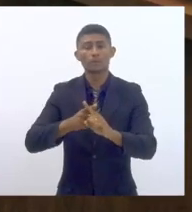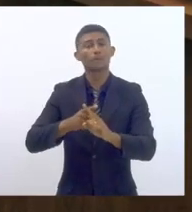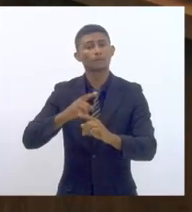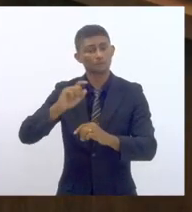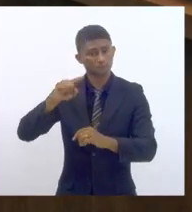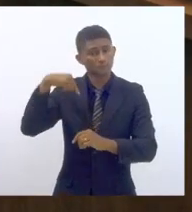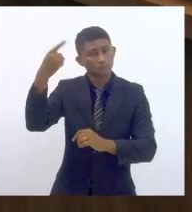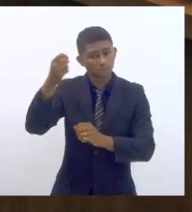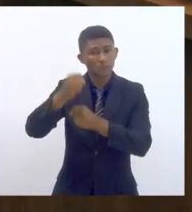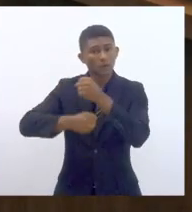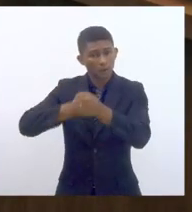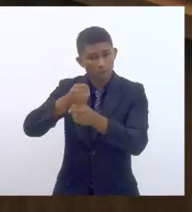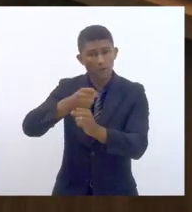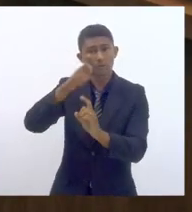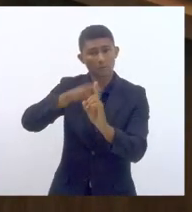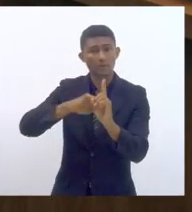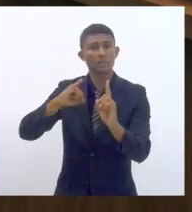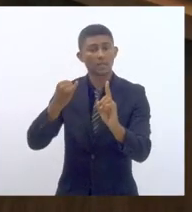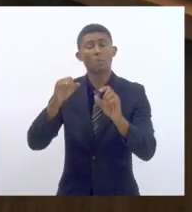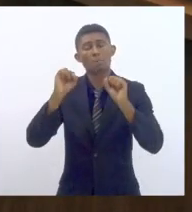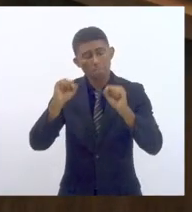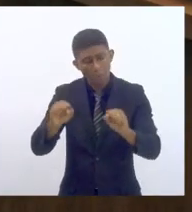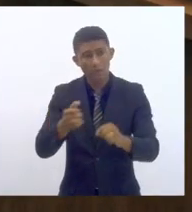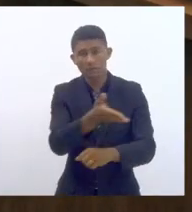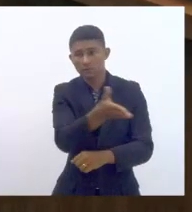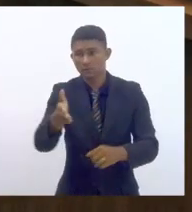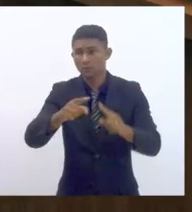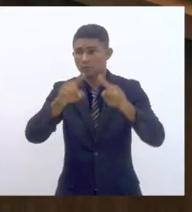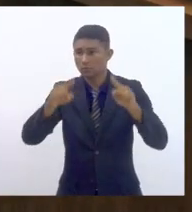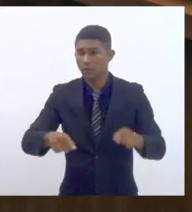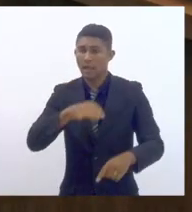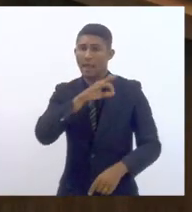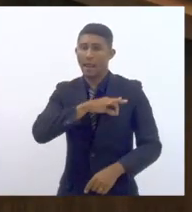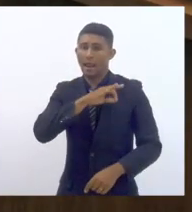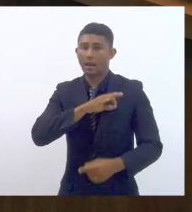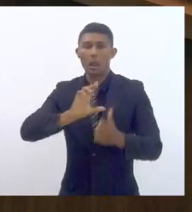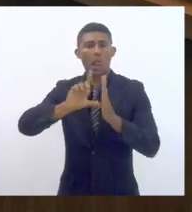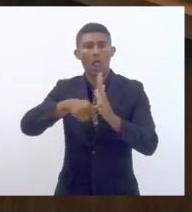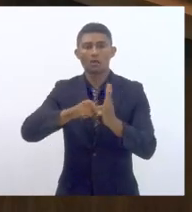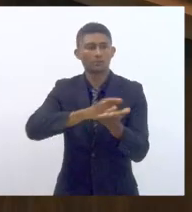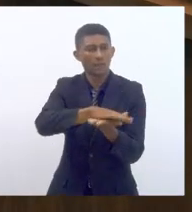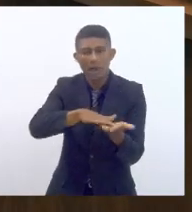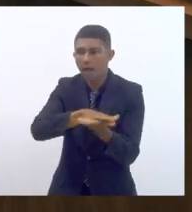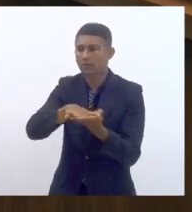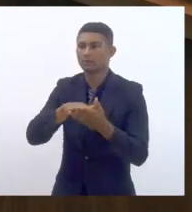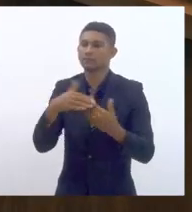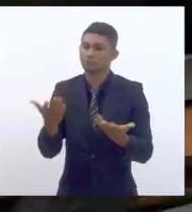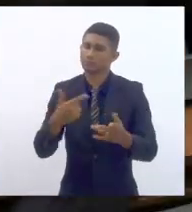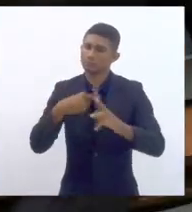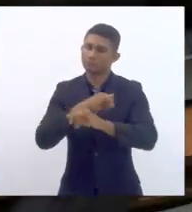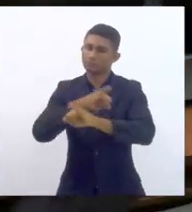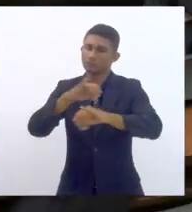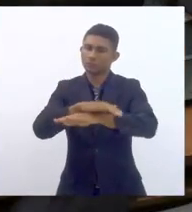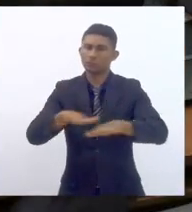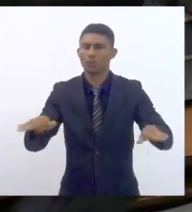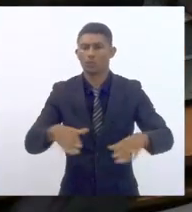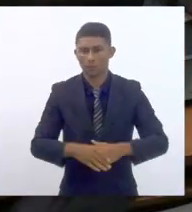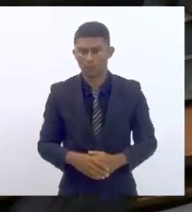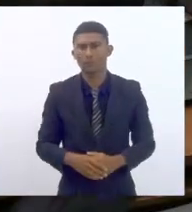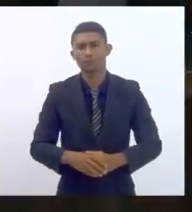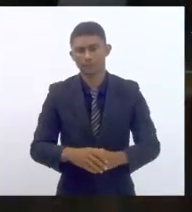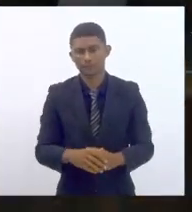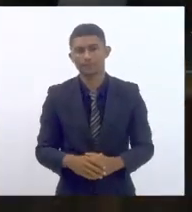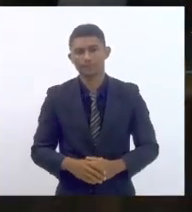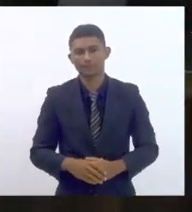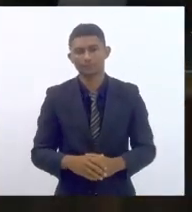né, ter servidores sem salário. Então, assim, só queria clamar essa atenção de cada colega aqui individualmente. Obrigado.